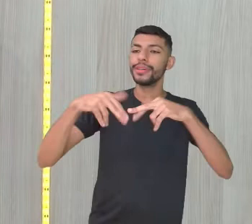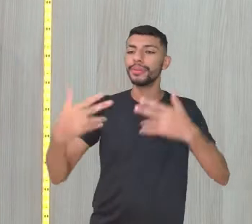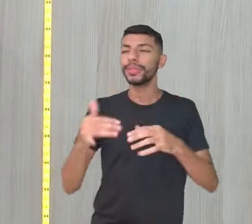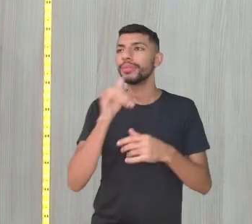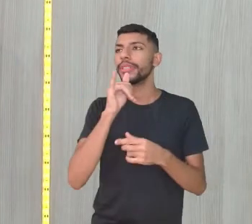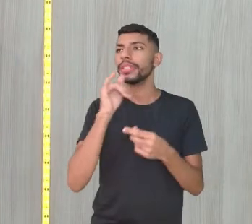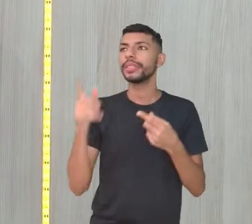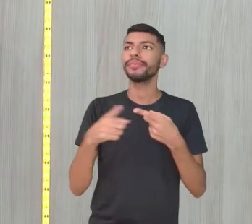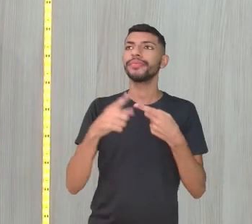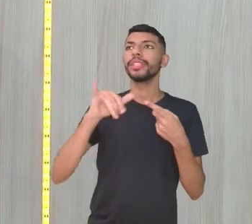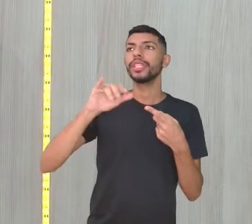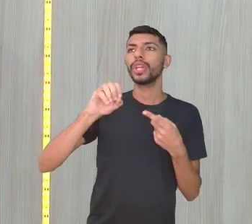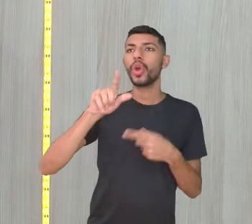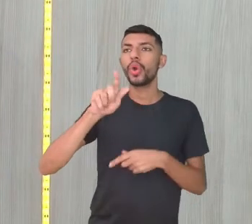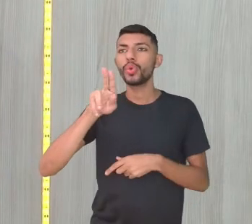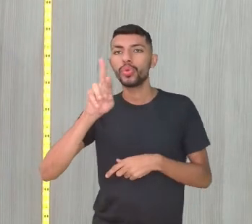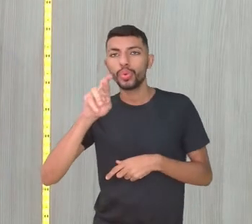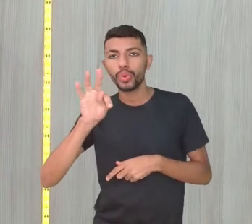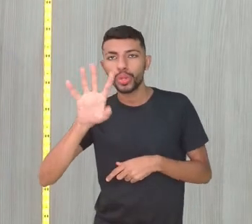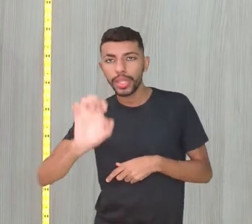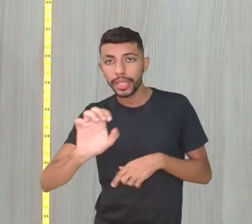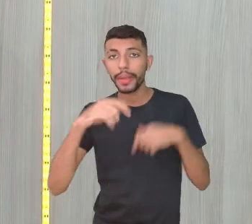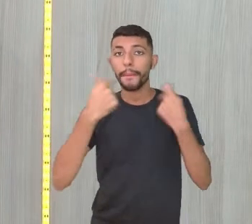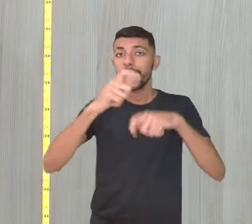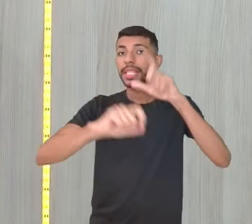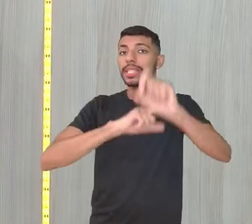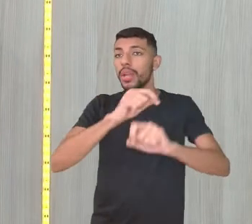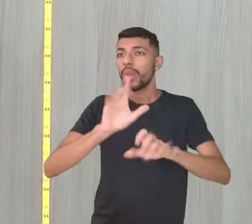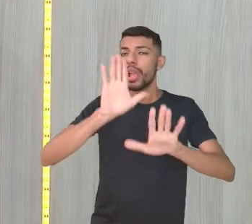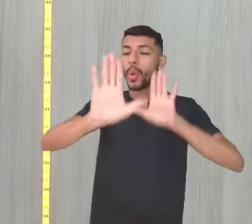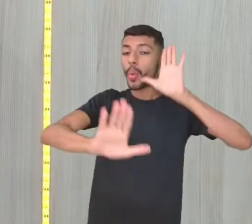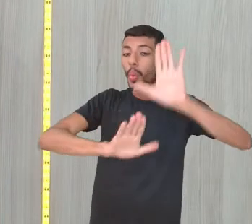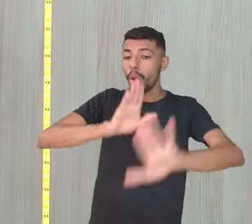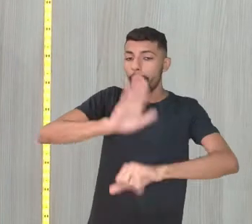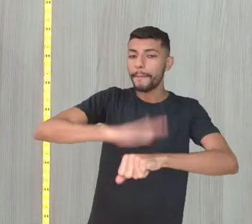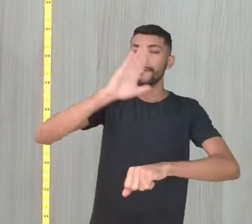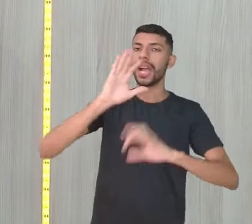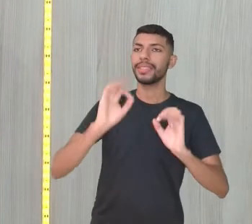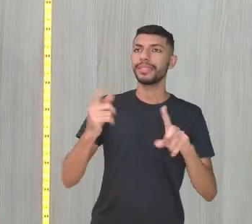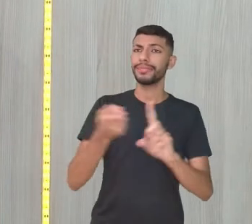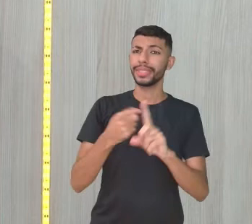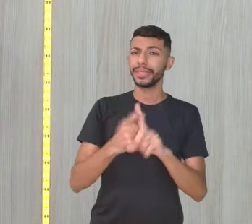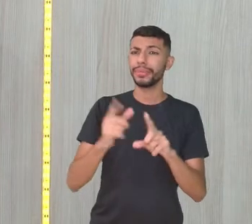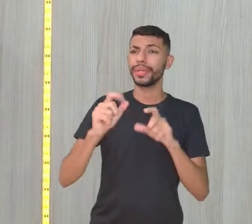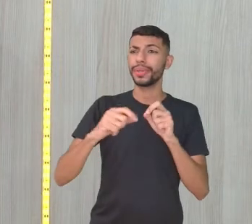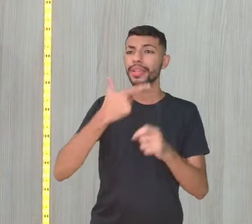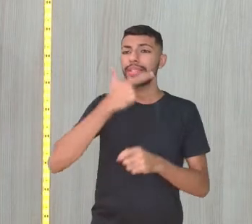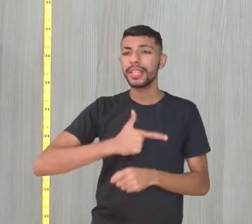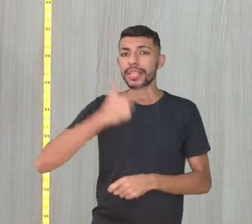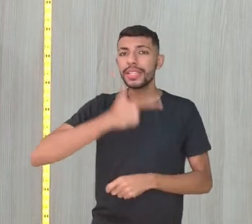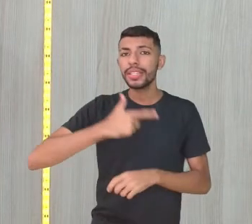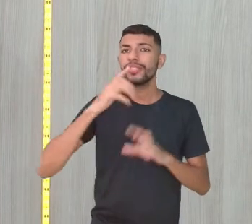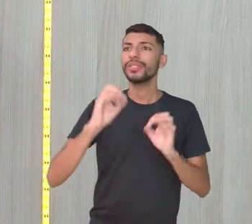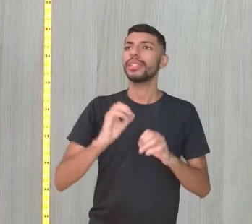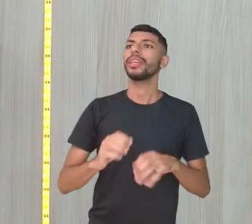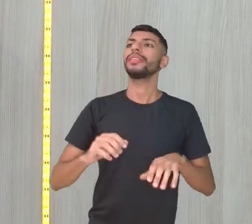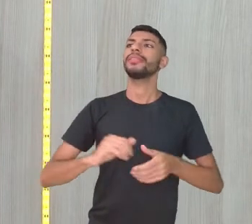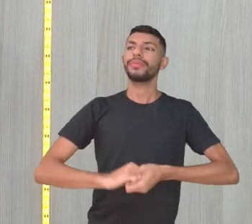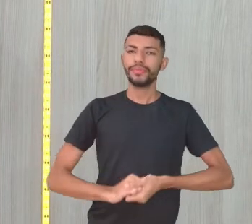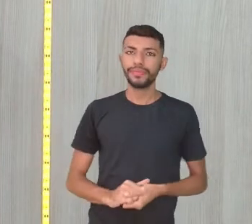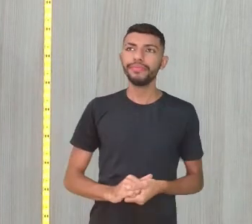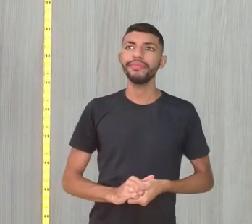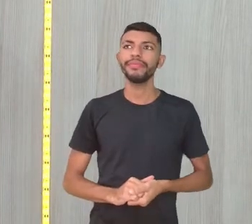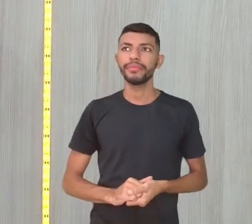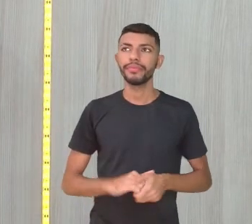iogurtes, eles precisam ter um cuidado maior. Queijo, né, que estraga mais rápido.